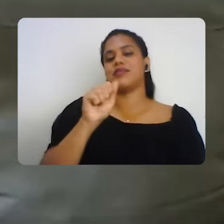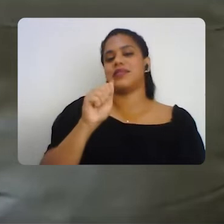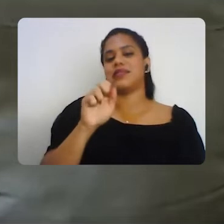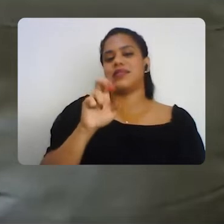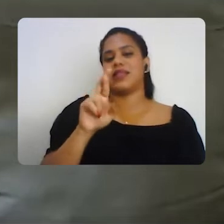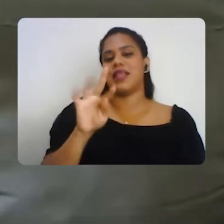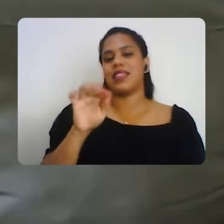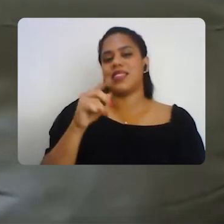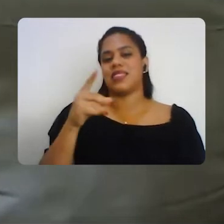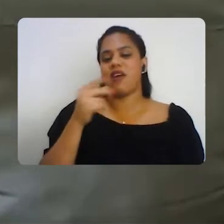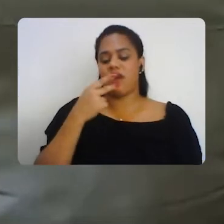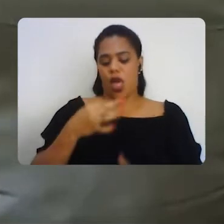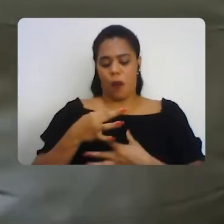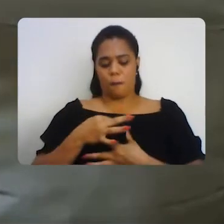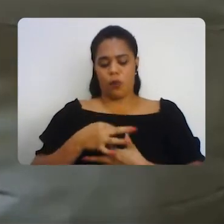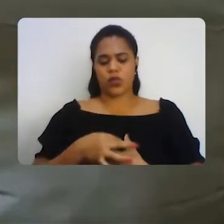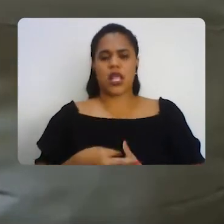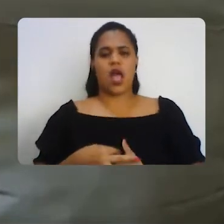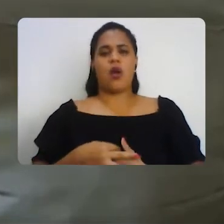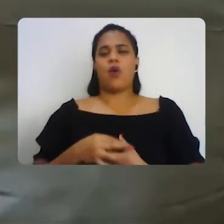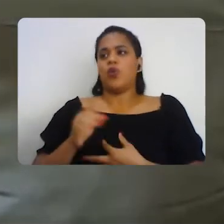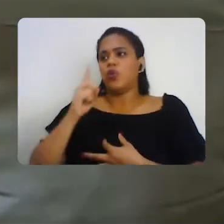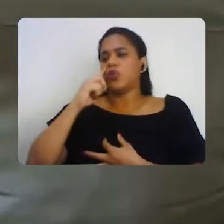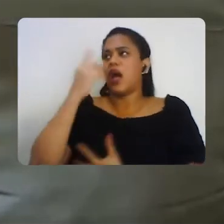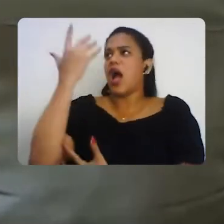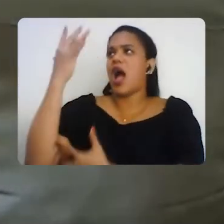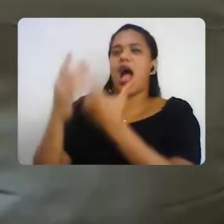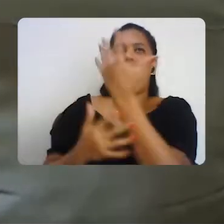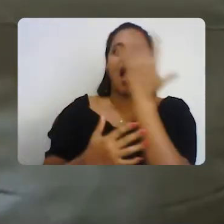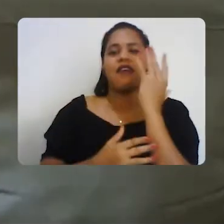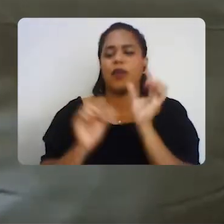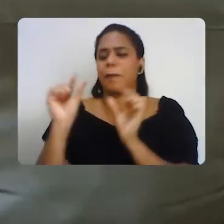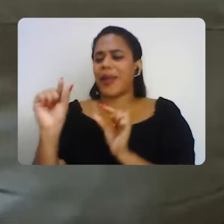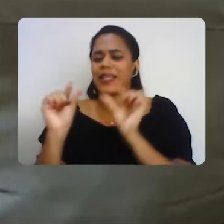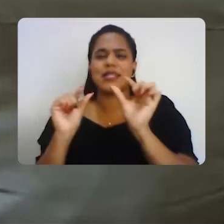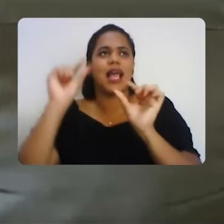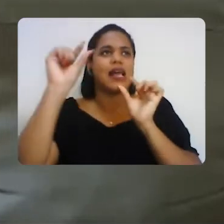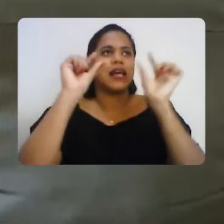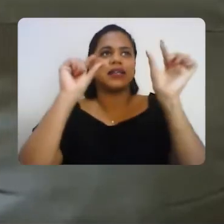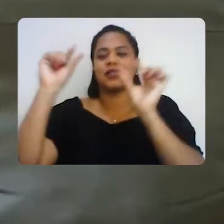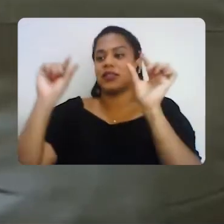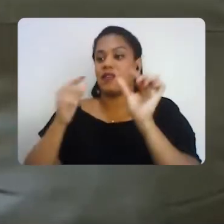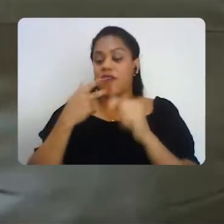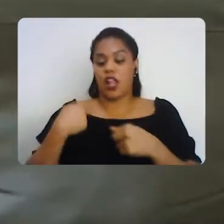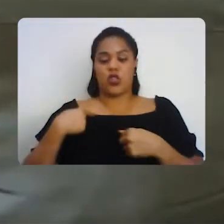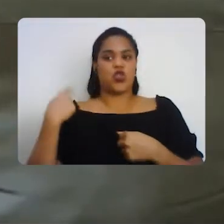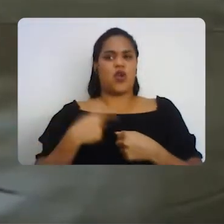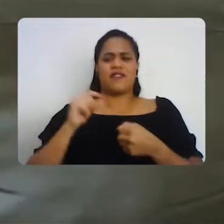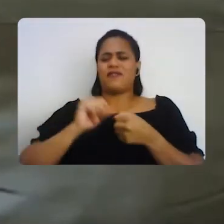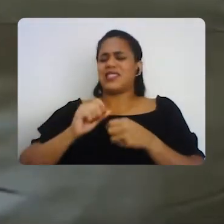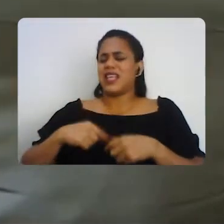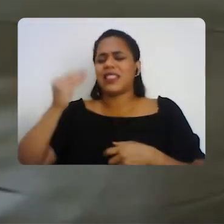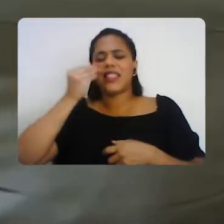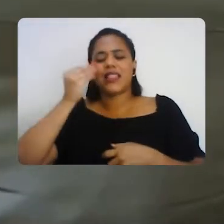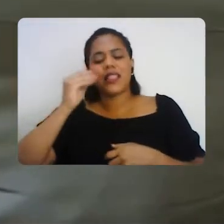detalhe, em cada botão que Paulo solicitava, em cada árvore, em cada pedacinho do cenário. Era a nossa grande missão,